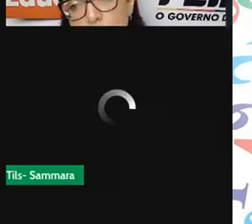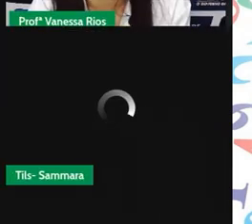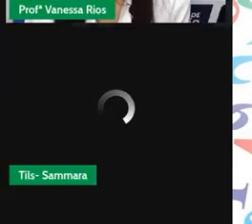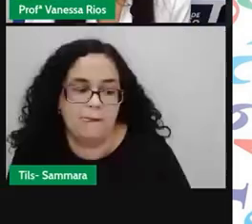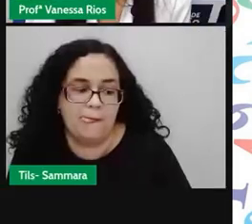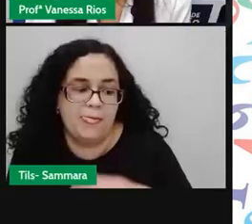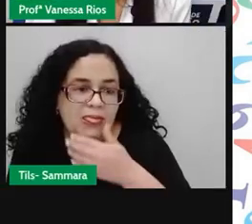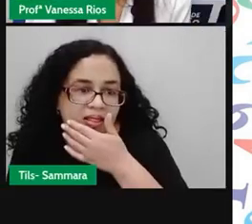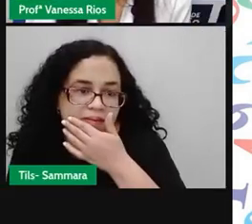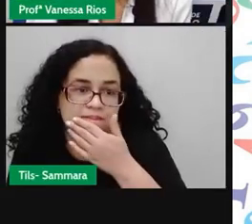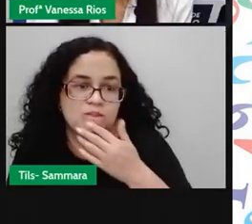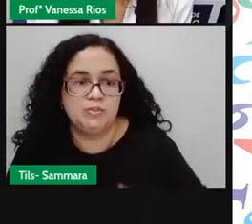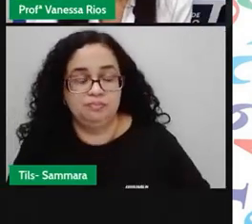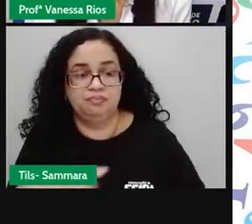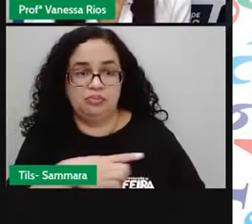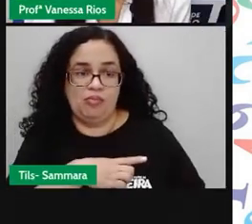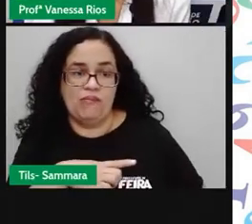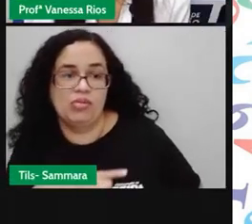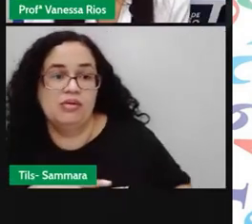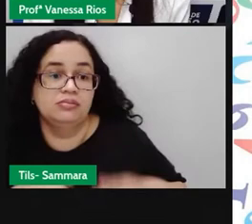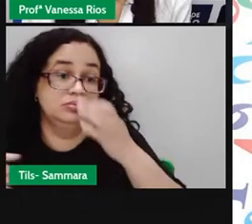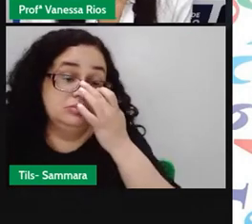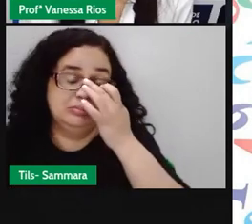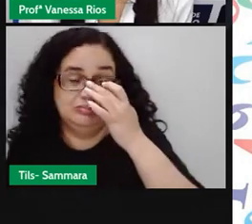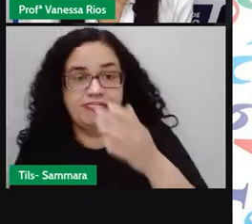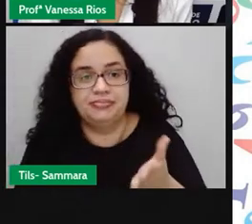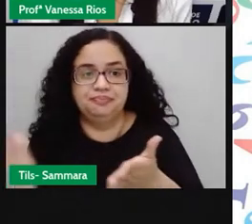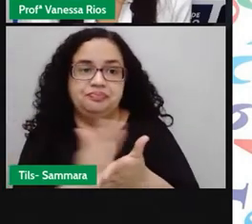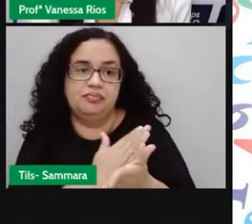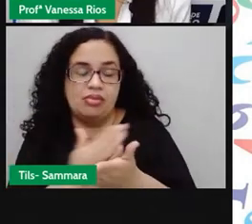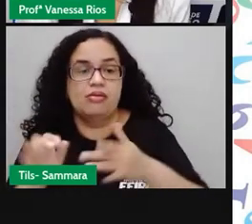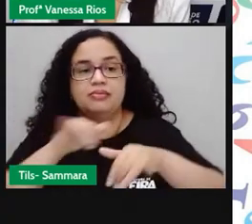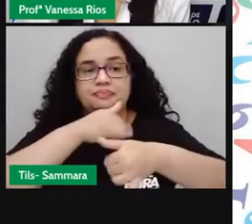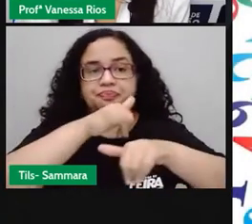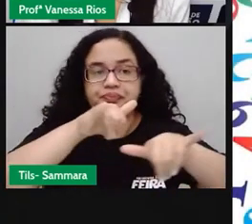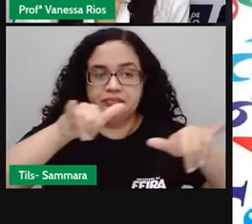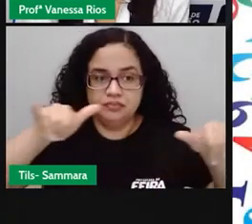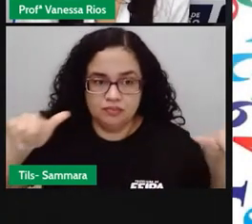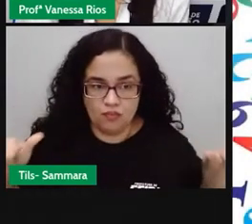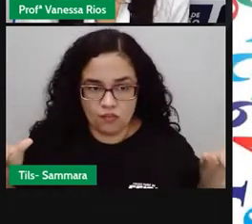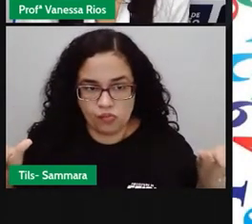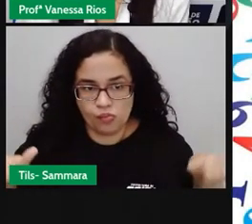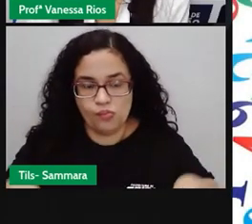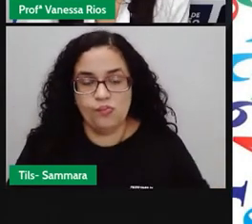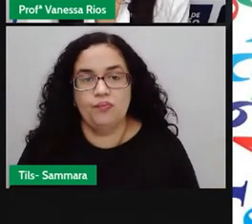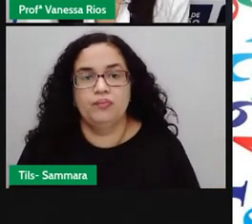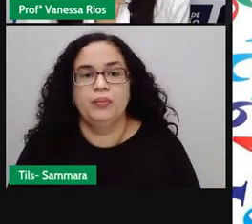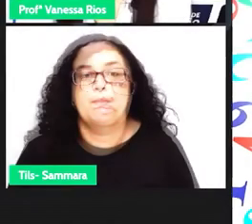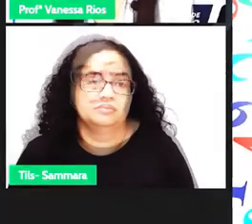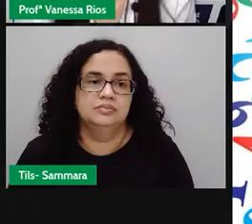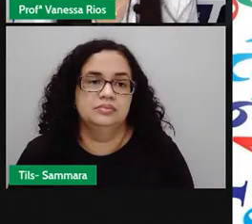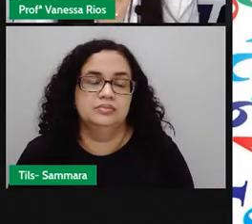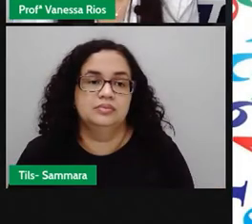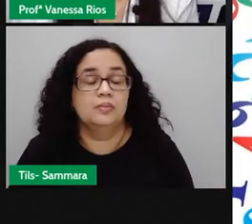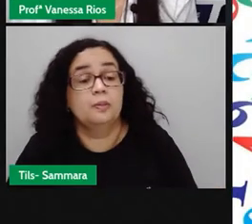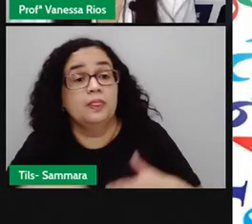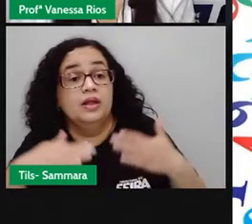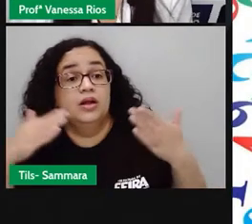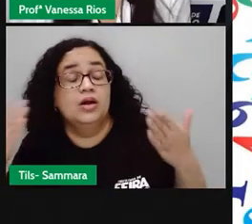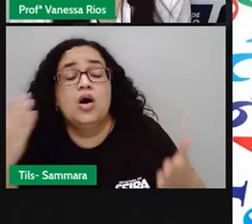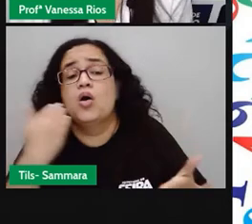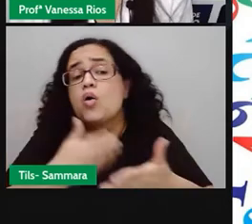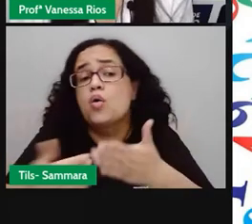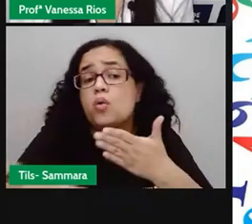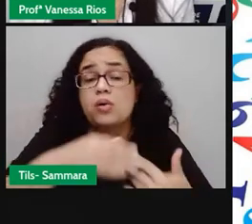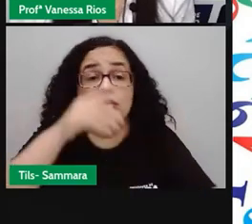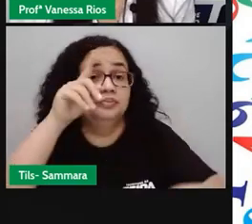tem de se comportar, de comportar alguma substância. Então,